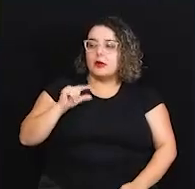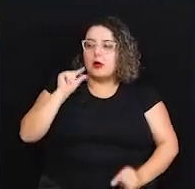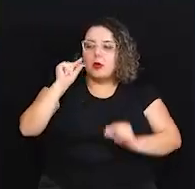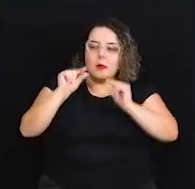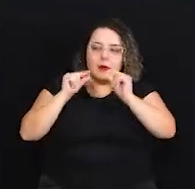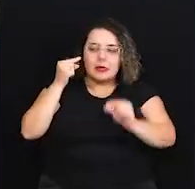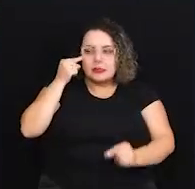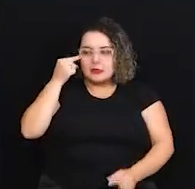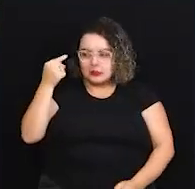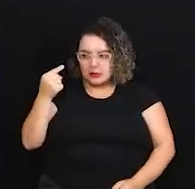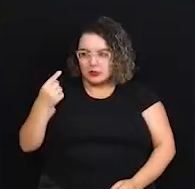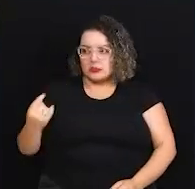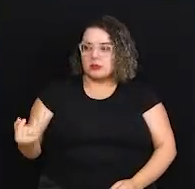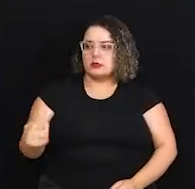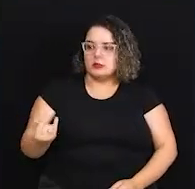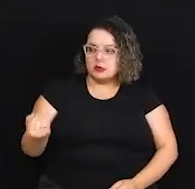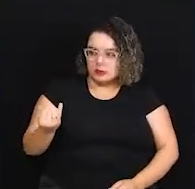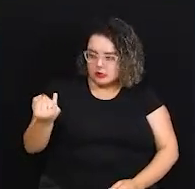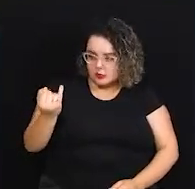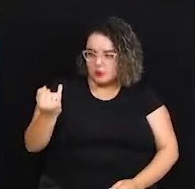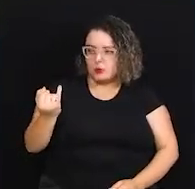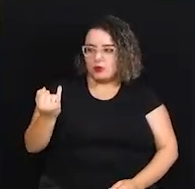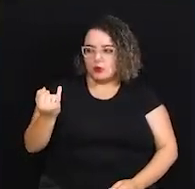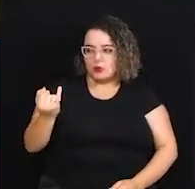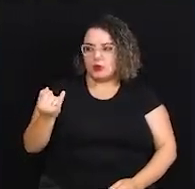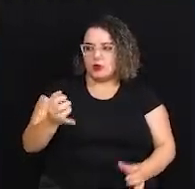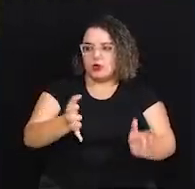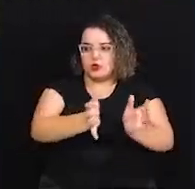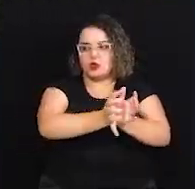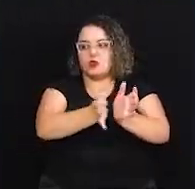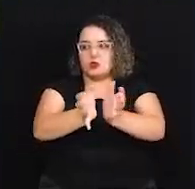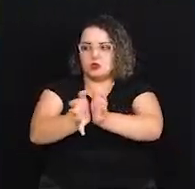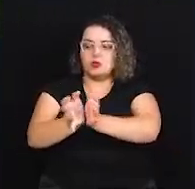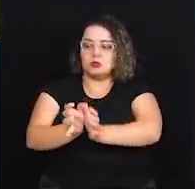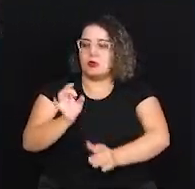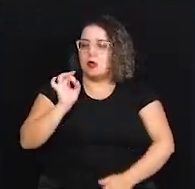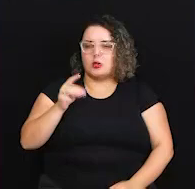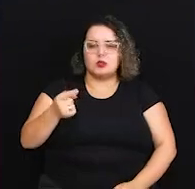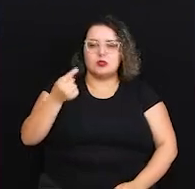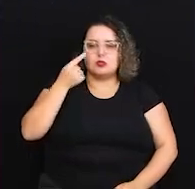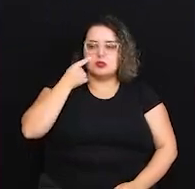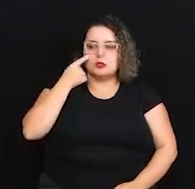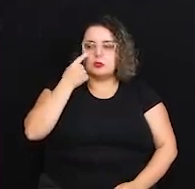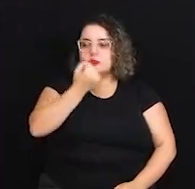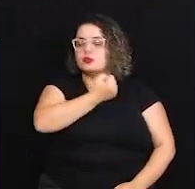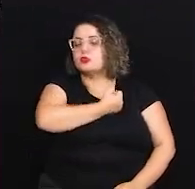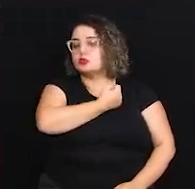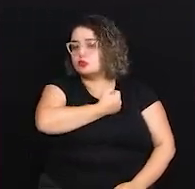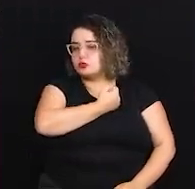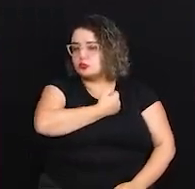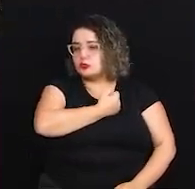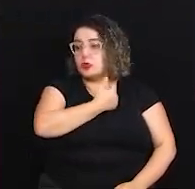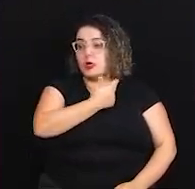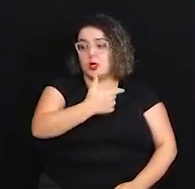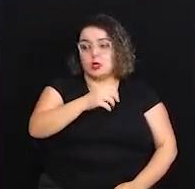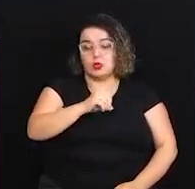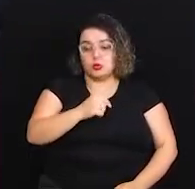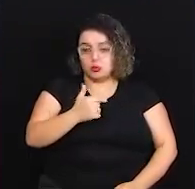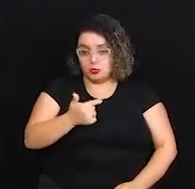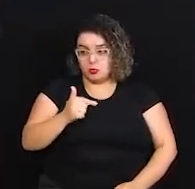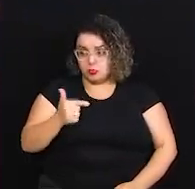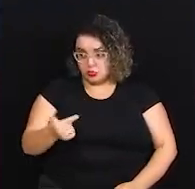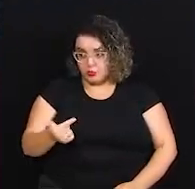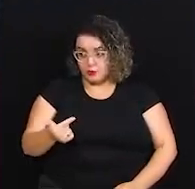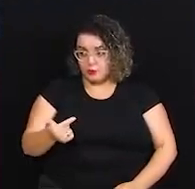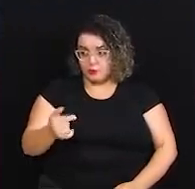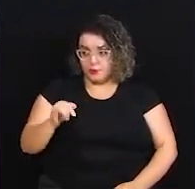pequena noção da importância da existência de grupos como esse, é só olhar os números. Só em 2022,